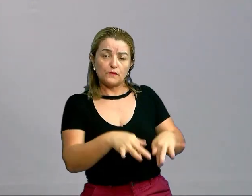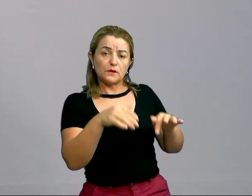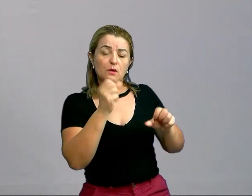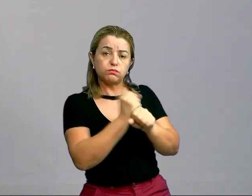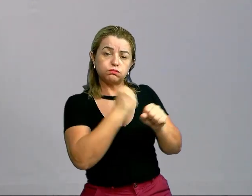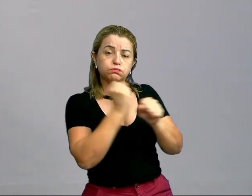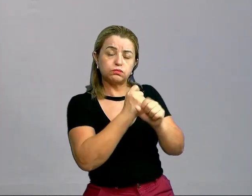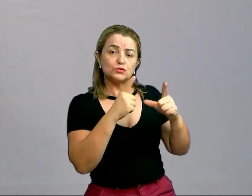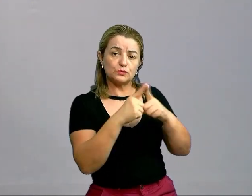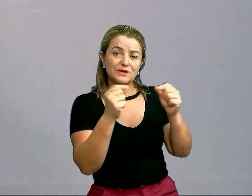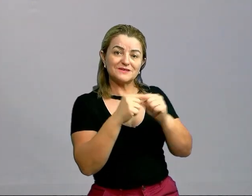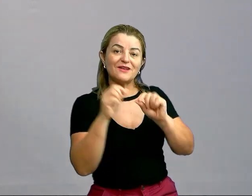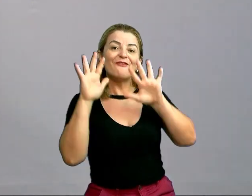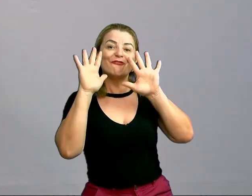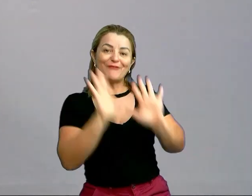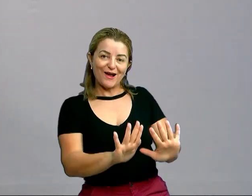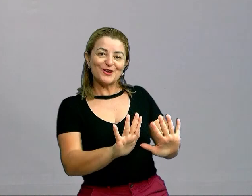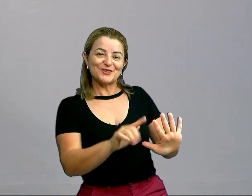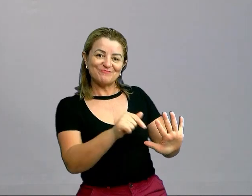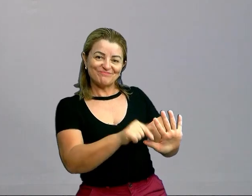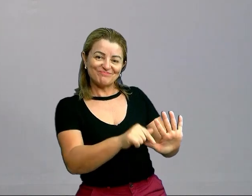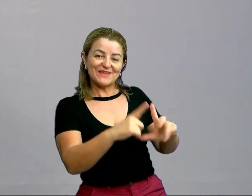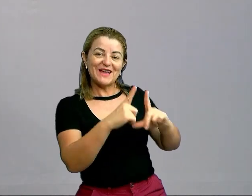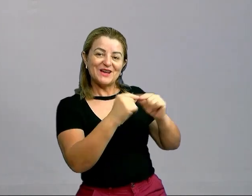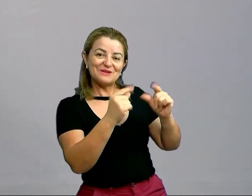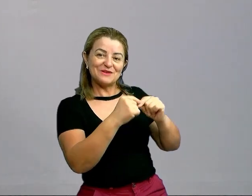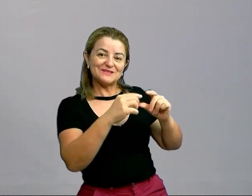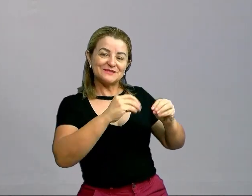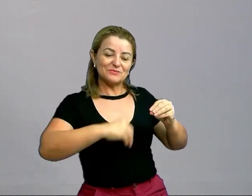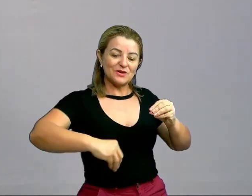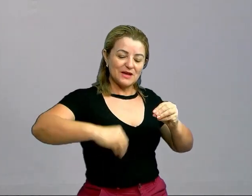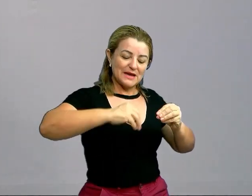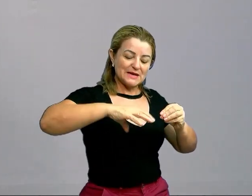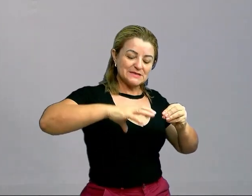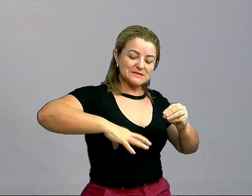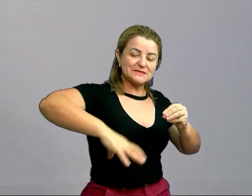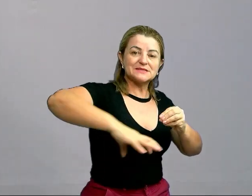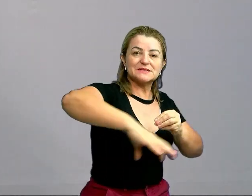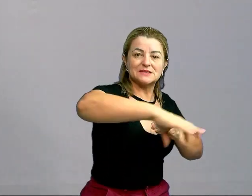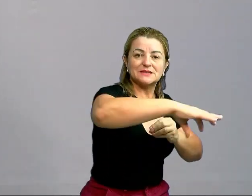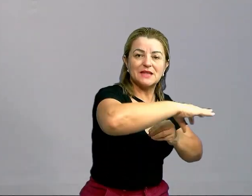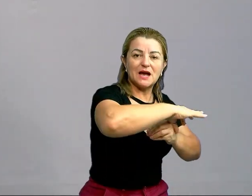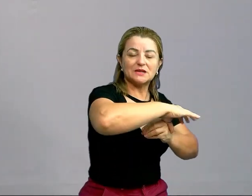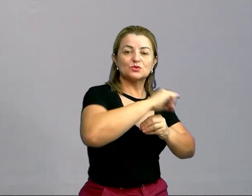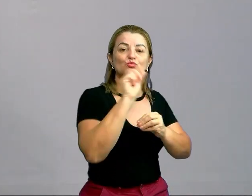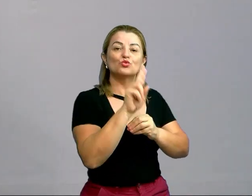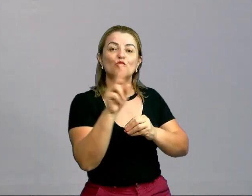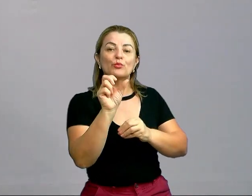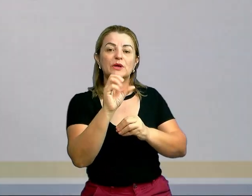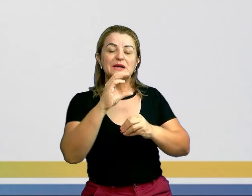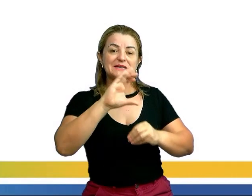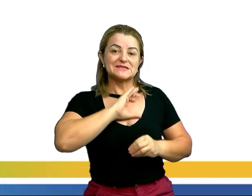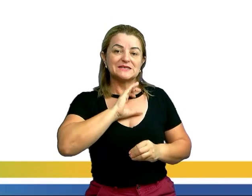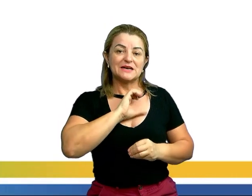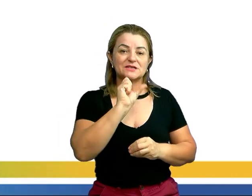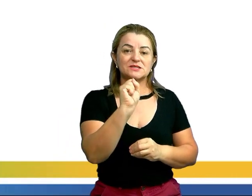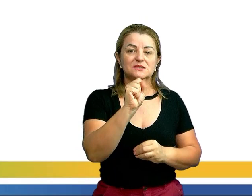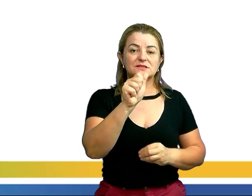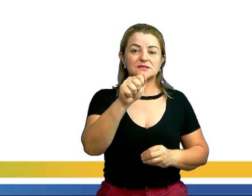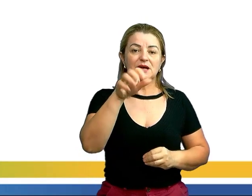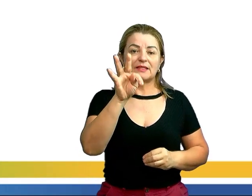Brasília, eles permaneceram ali por volta das cidades satélites de Brasília. Eles não retornaram, né, aos seus